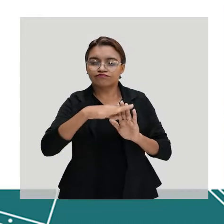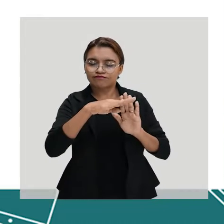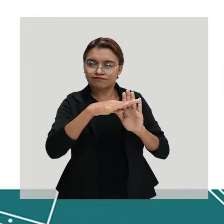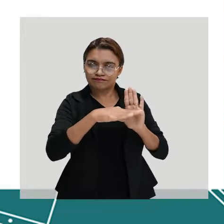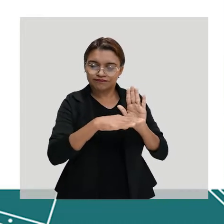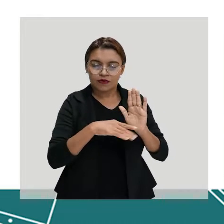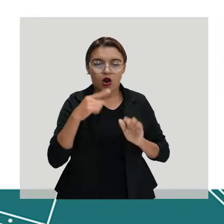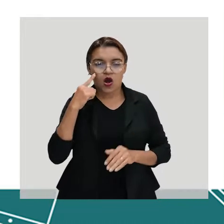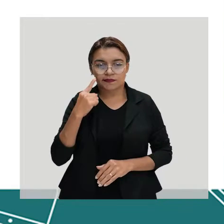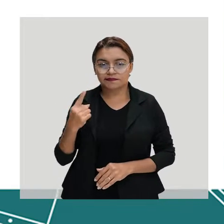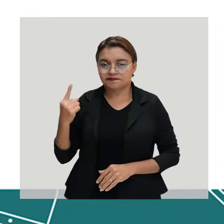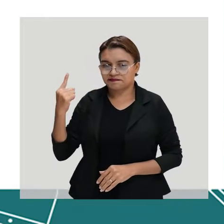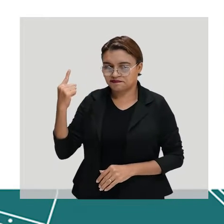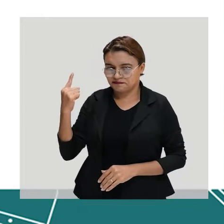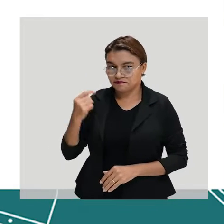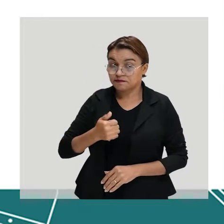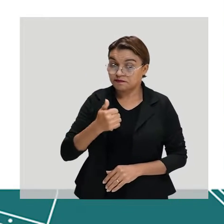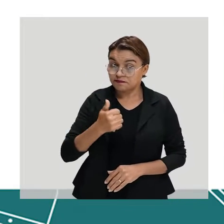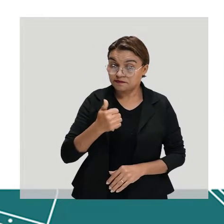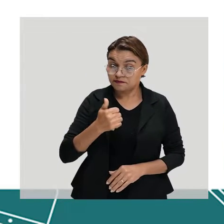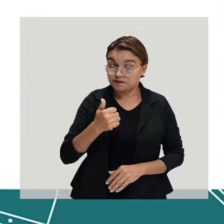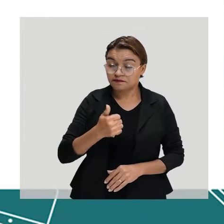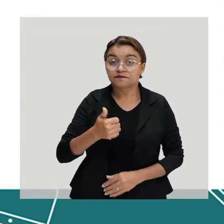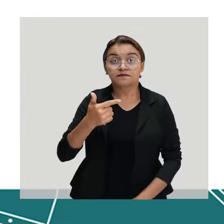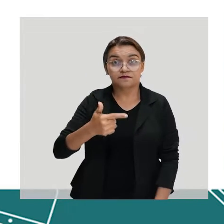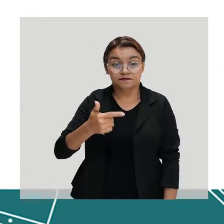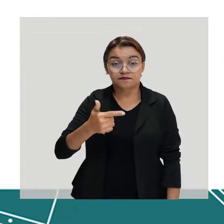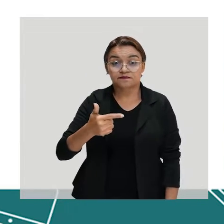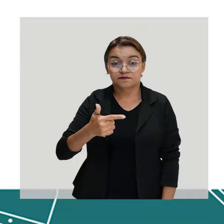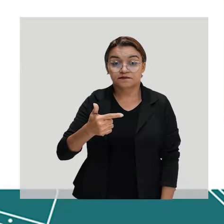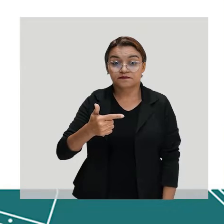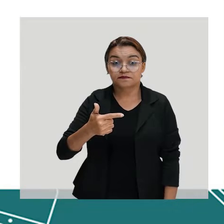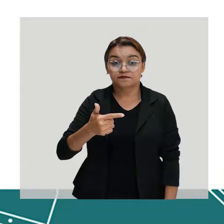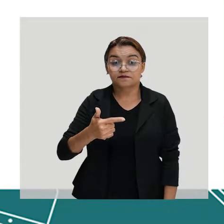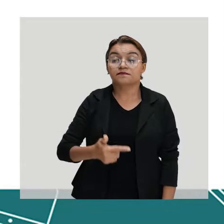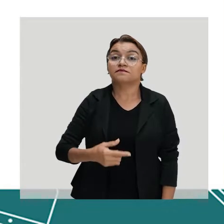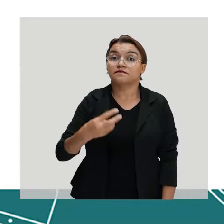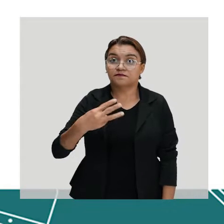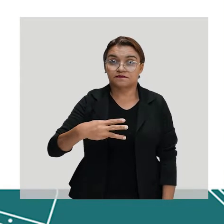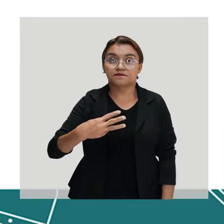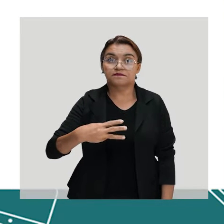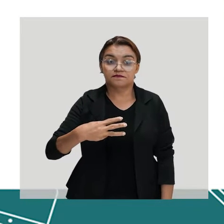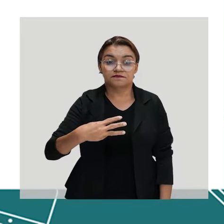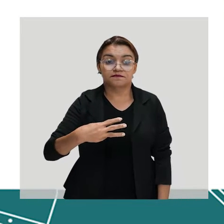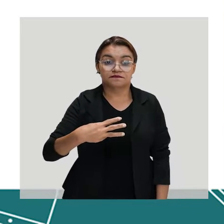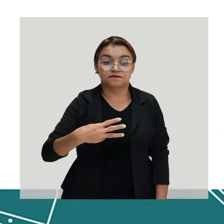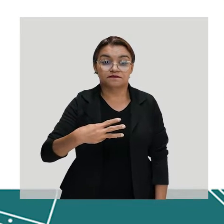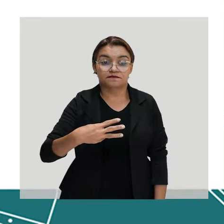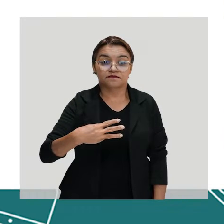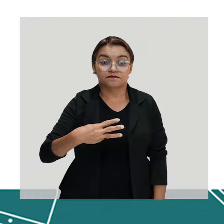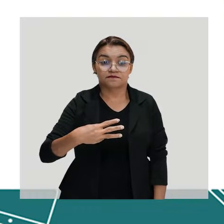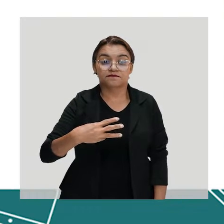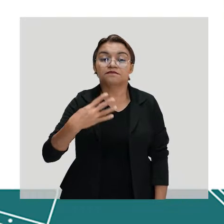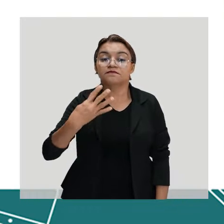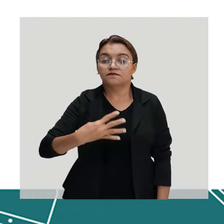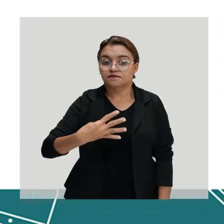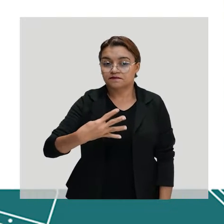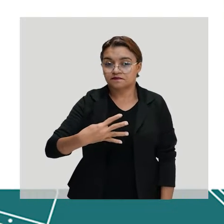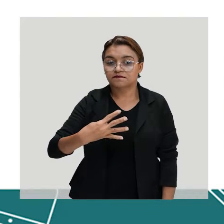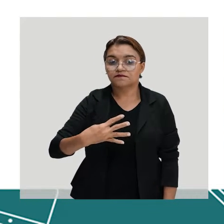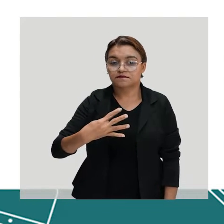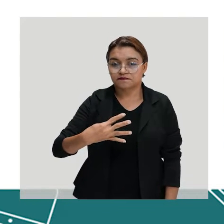Desportivo princípios do treinamento esportivo aí eu falo para vocês das capacidades físicas